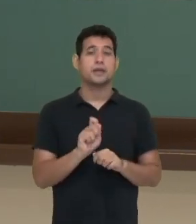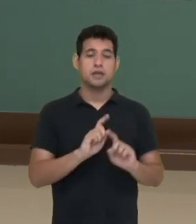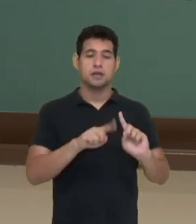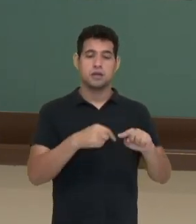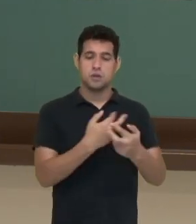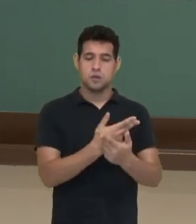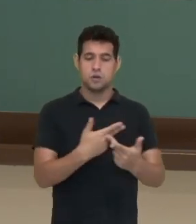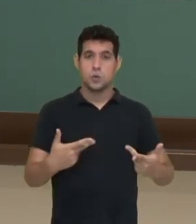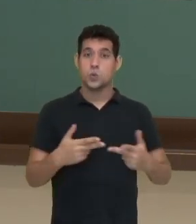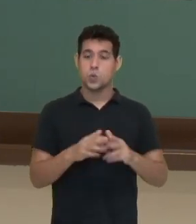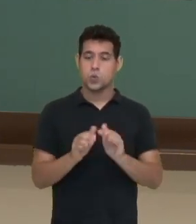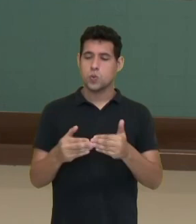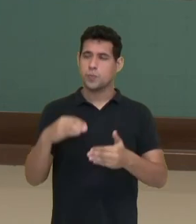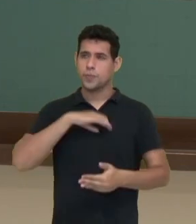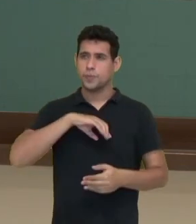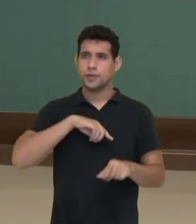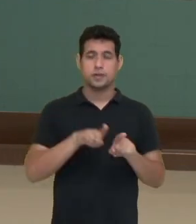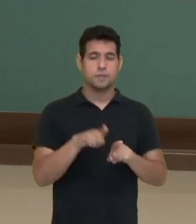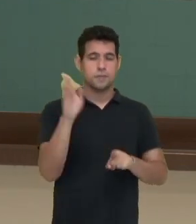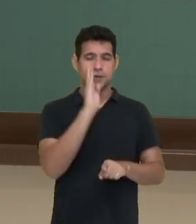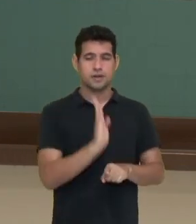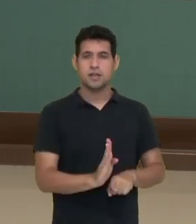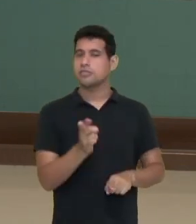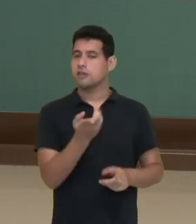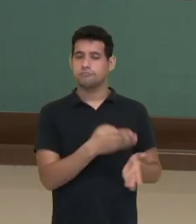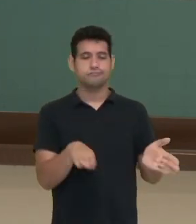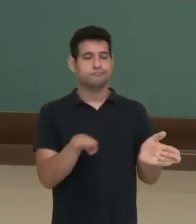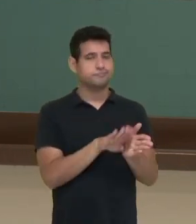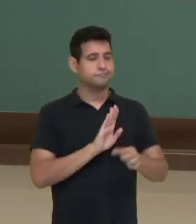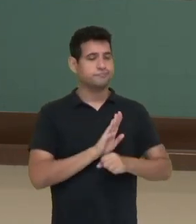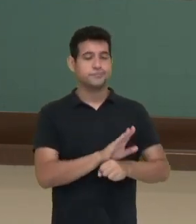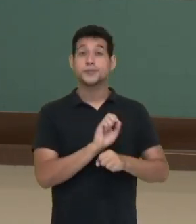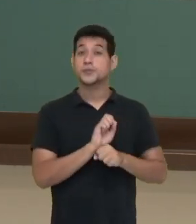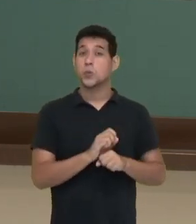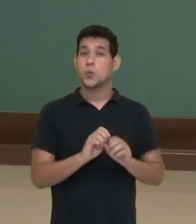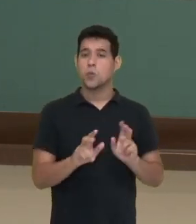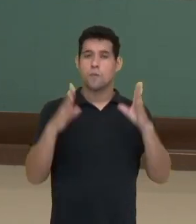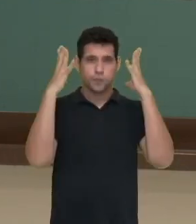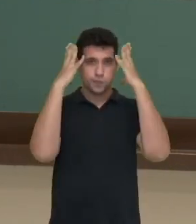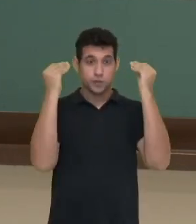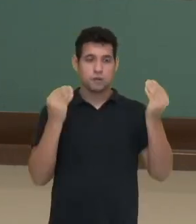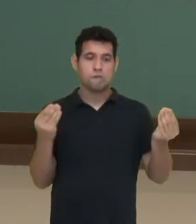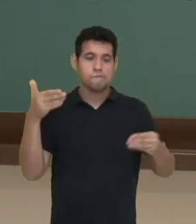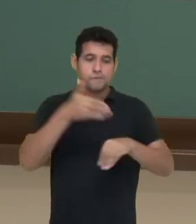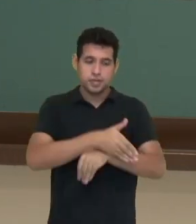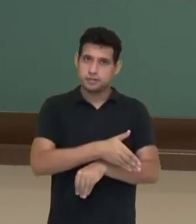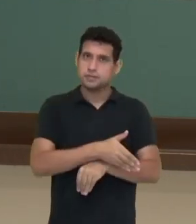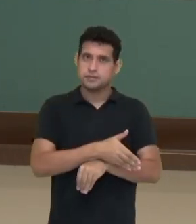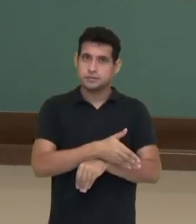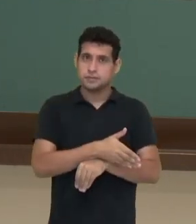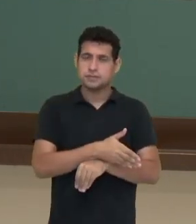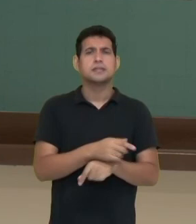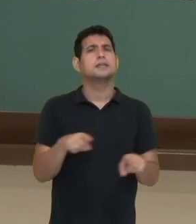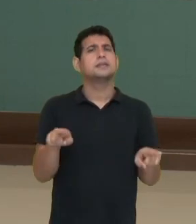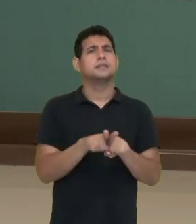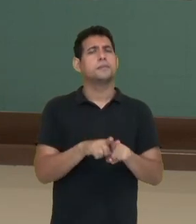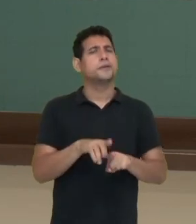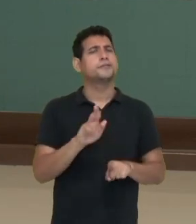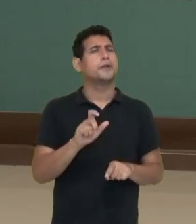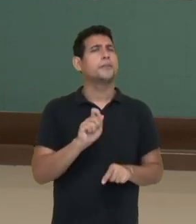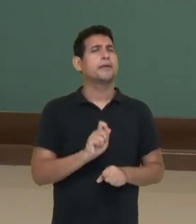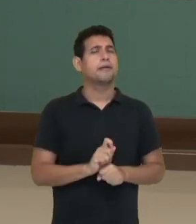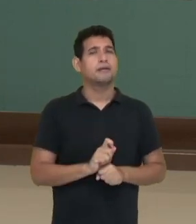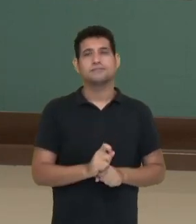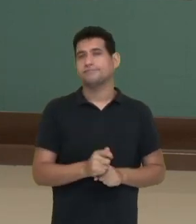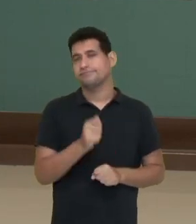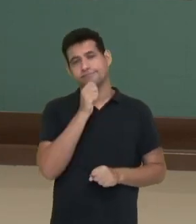outros portugueses e brasileiros não viessem a ajudar os holandeses nessa invasão. Apesar de que eles